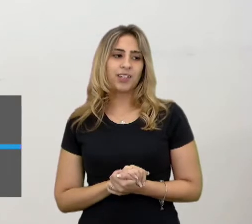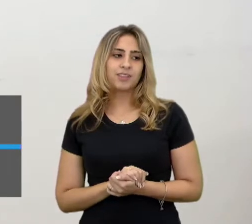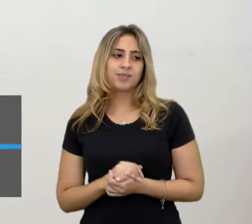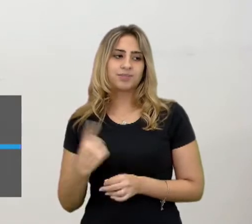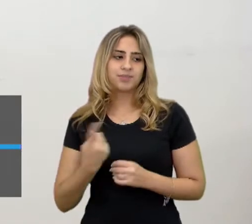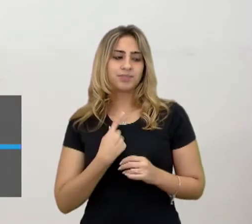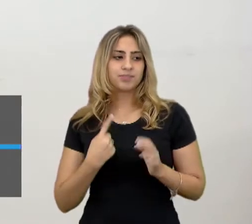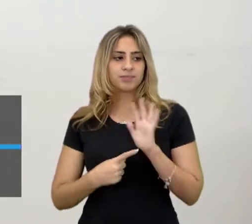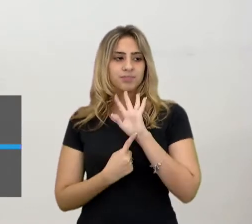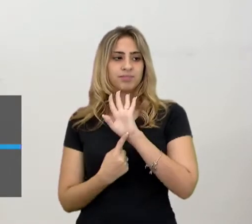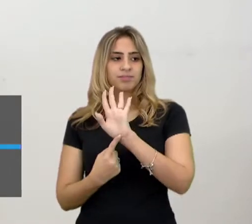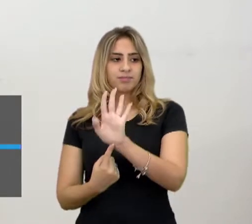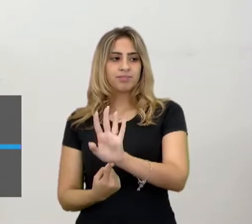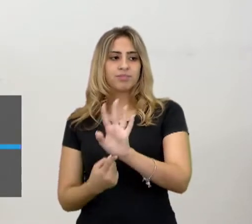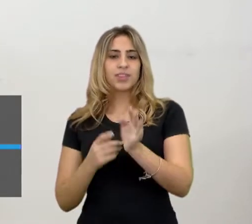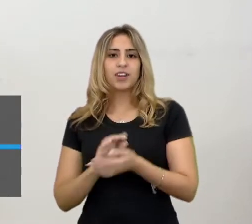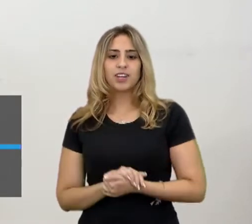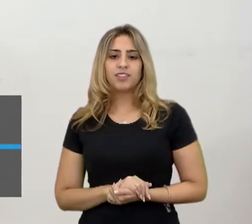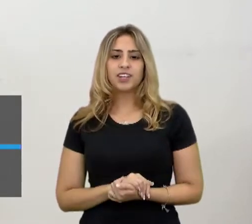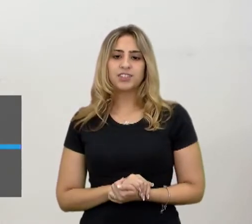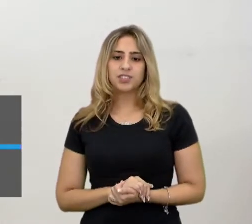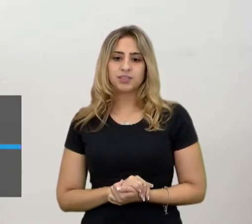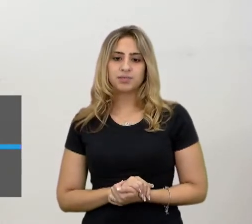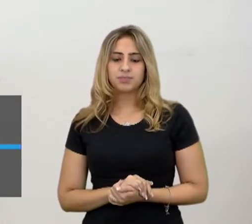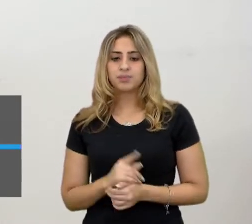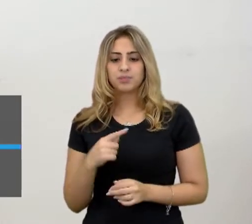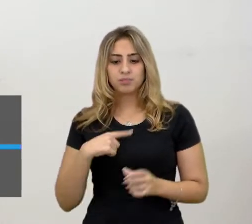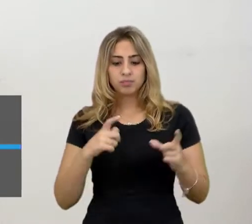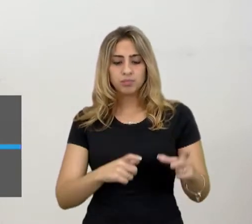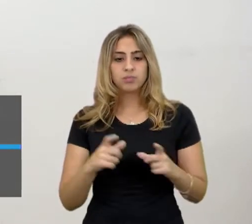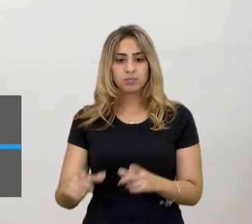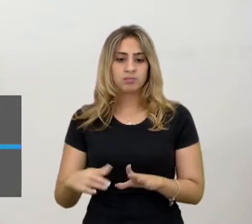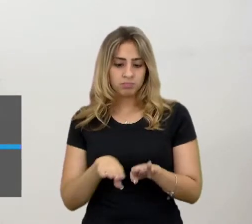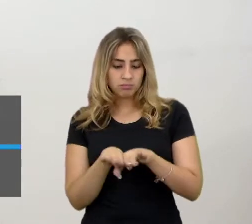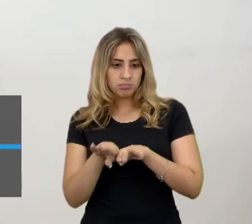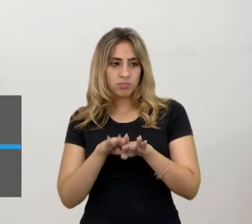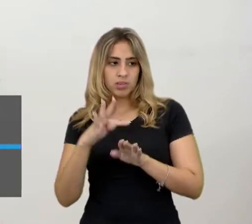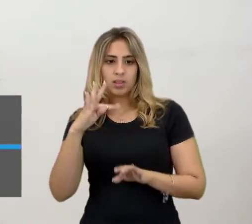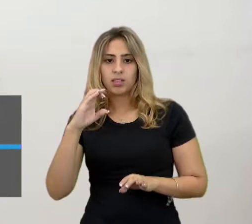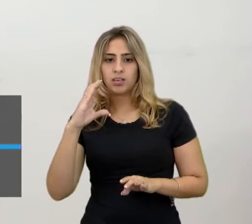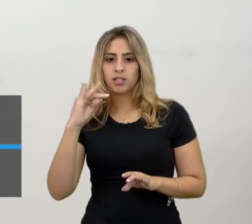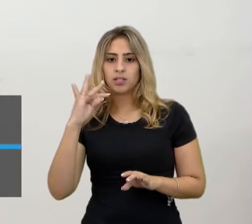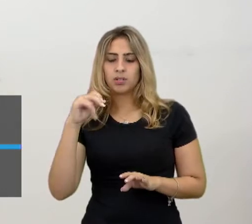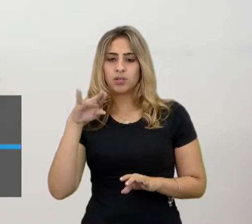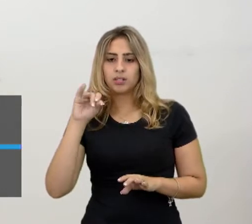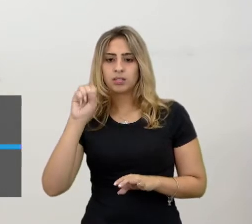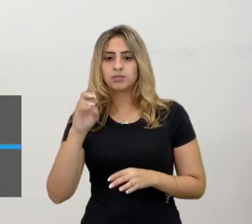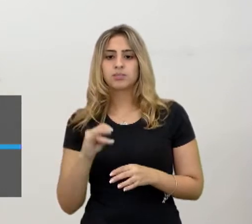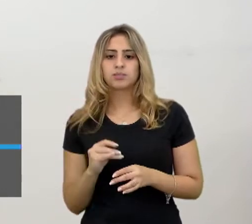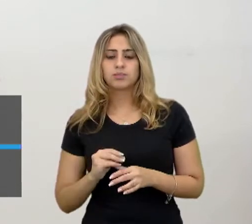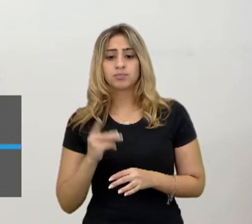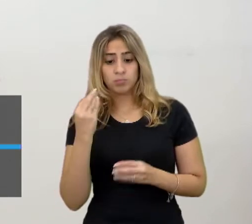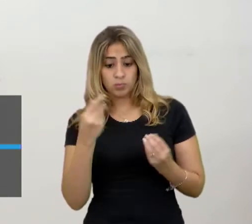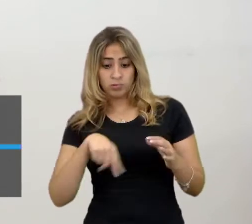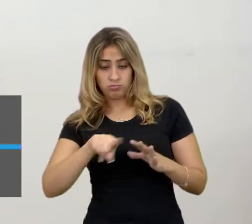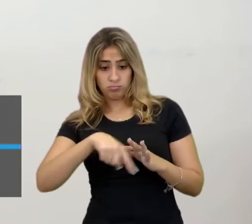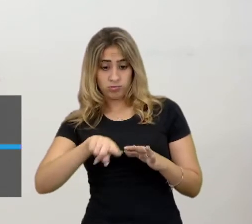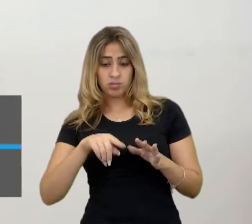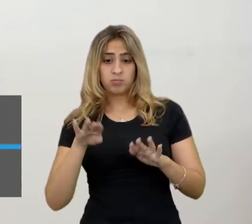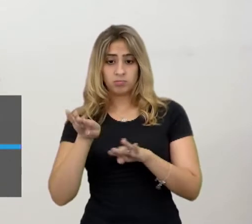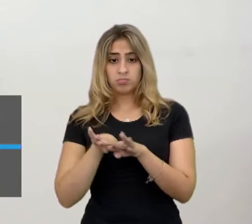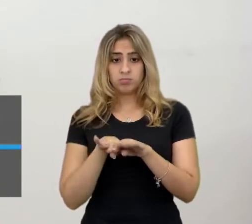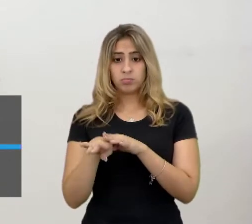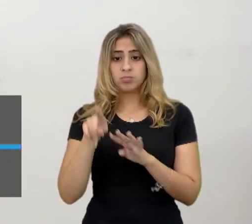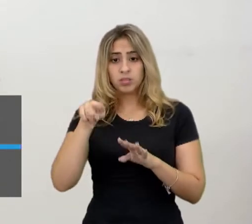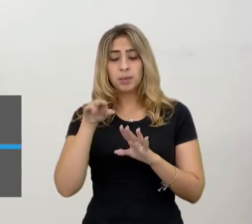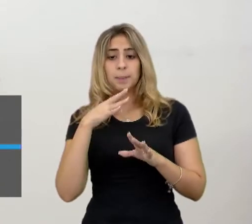mapa mostrando onde tem encontros de placas tectônicas. Muitas dessas placas estão na região